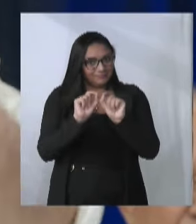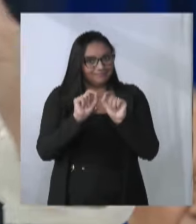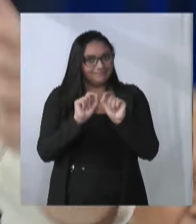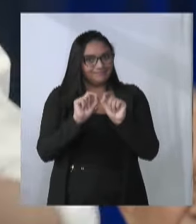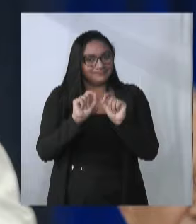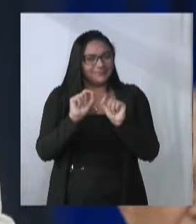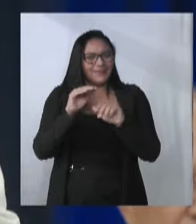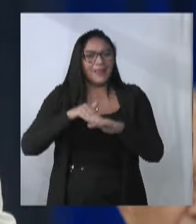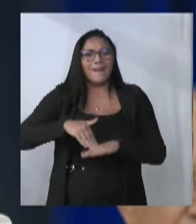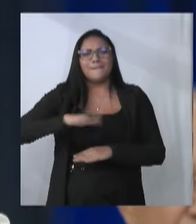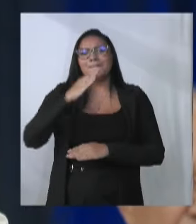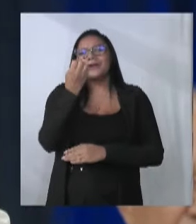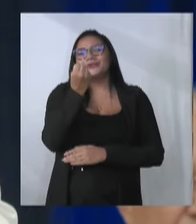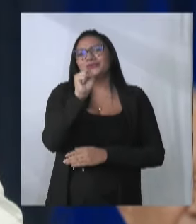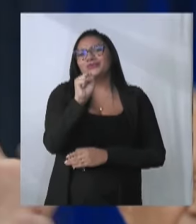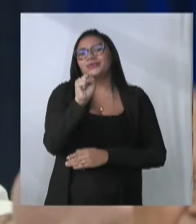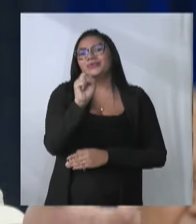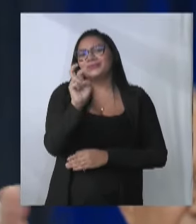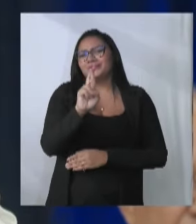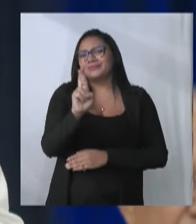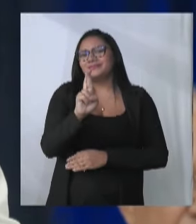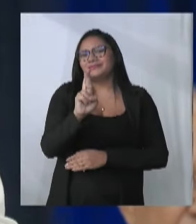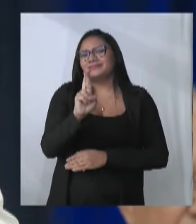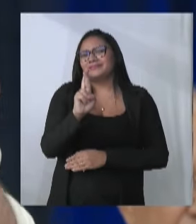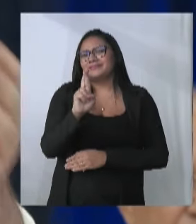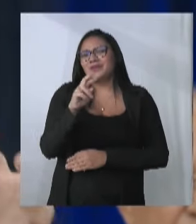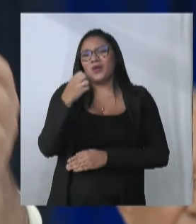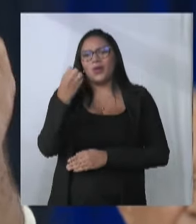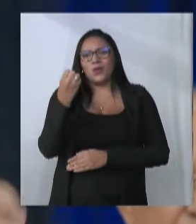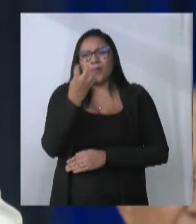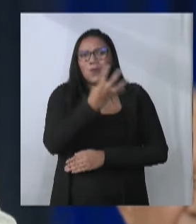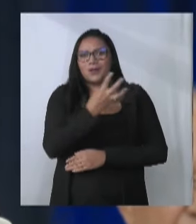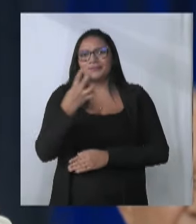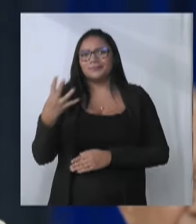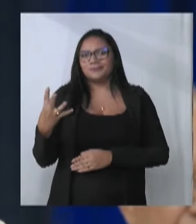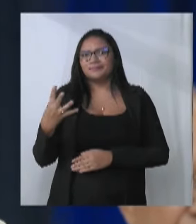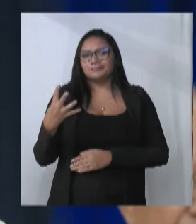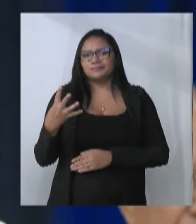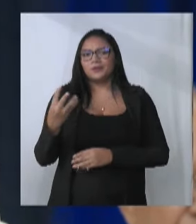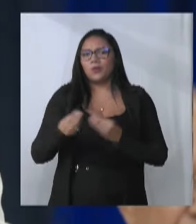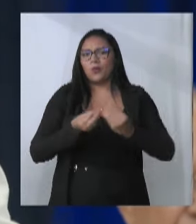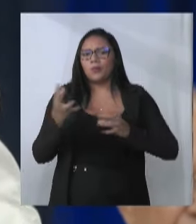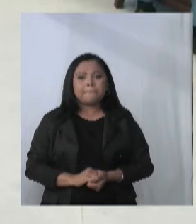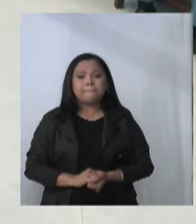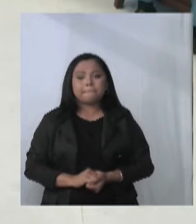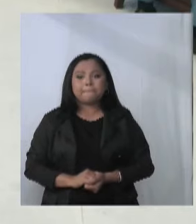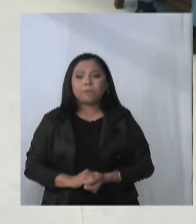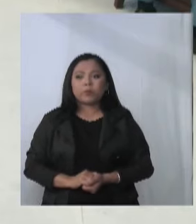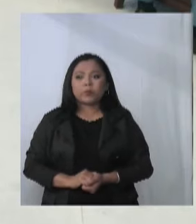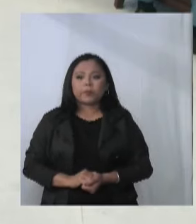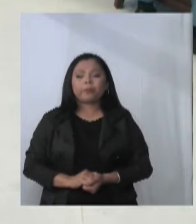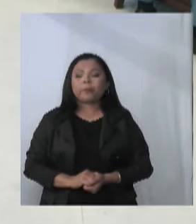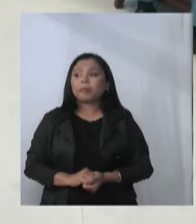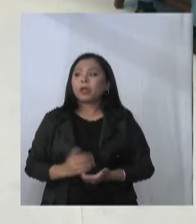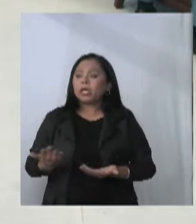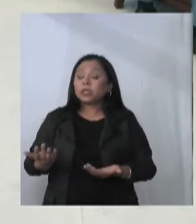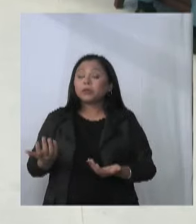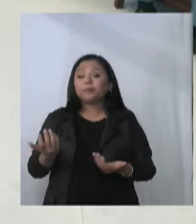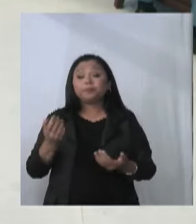está mais de R$ 8,00 nessa planilha. Isso não existe, Francinaldo. Não tem como uma passagem de Teresina ser mais de R$ 8,00. Geraldo,